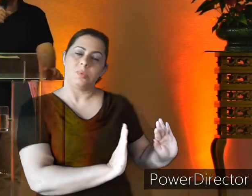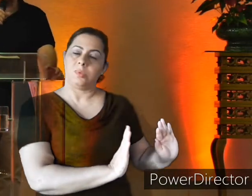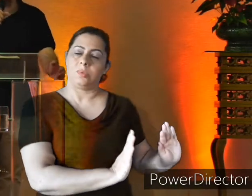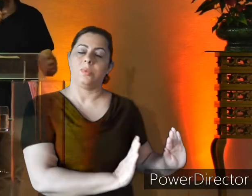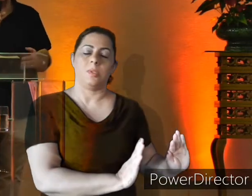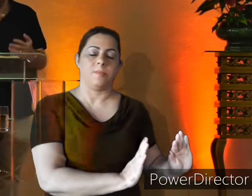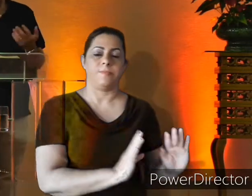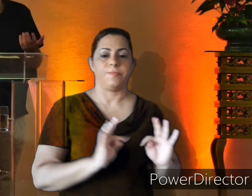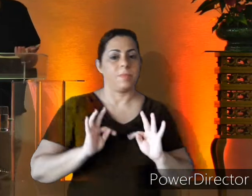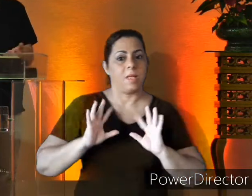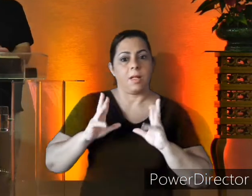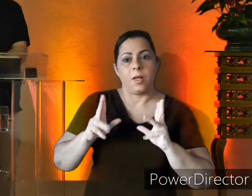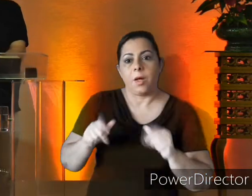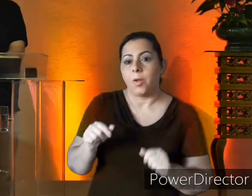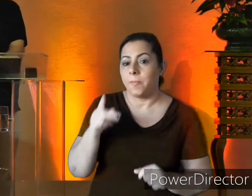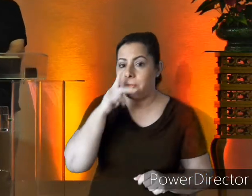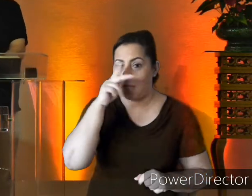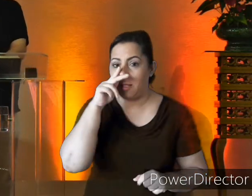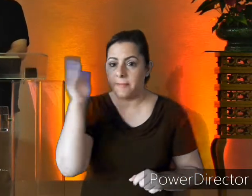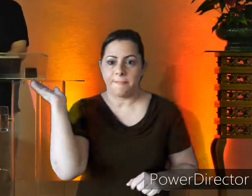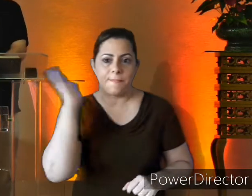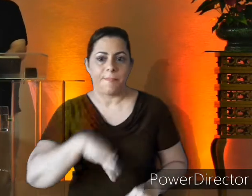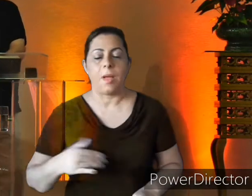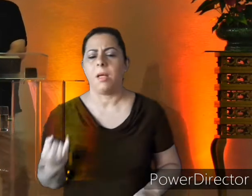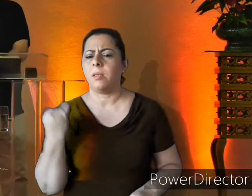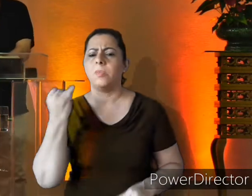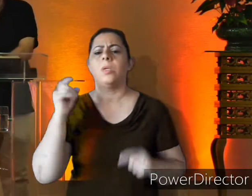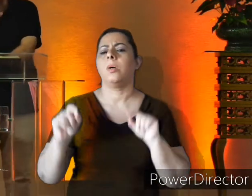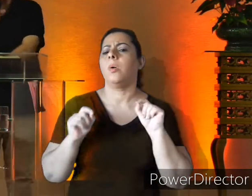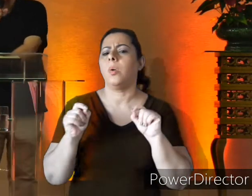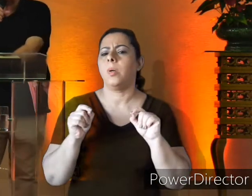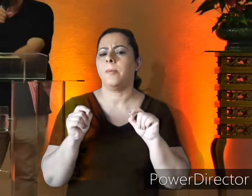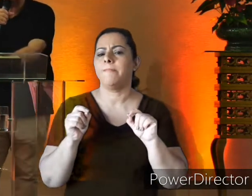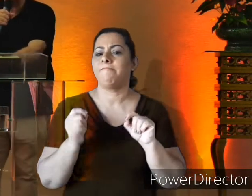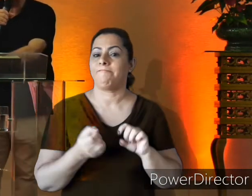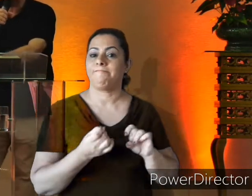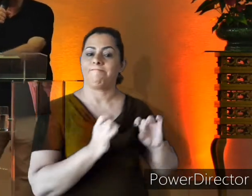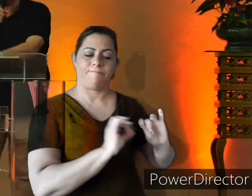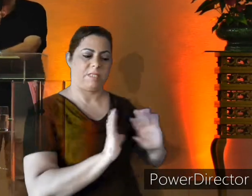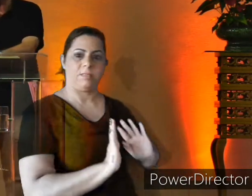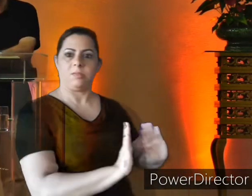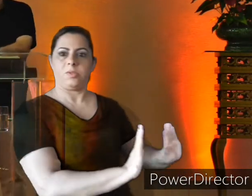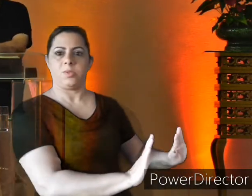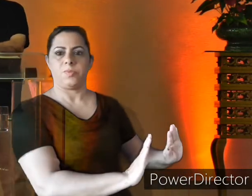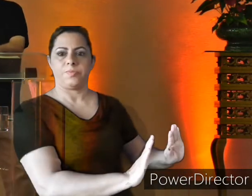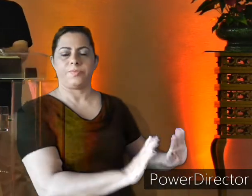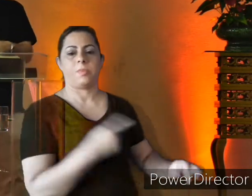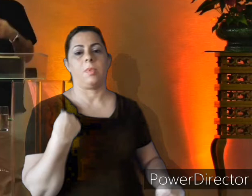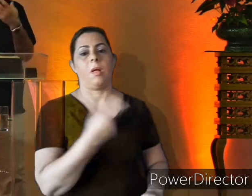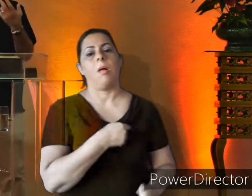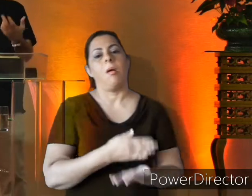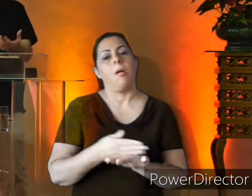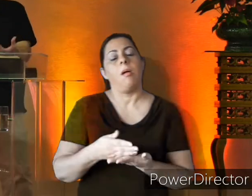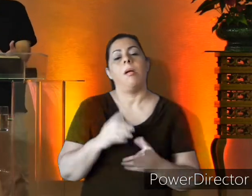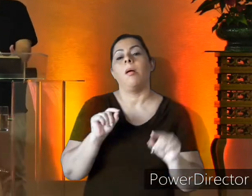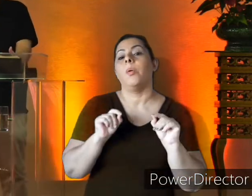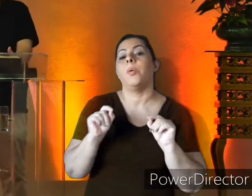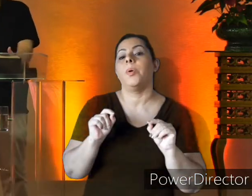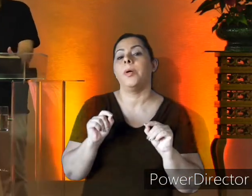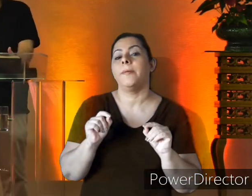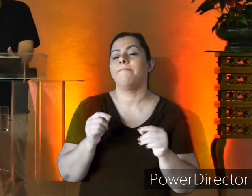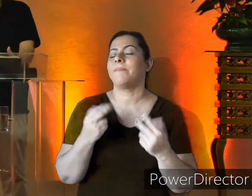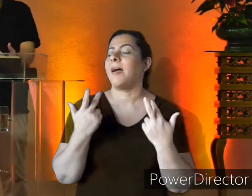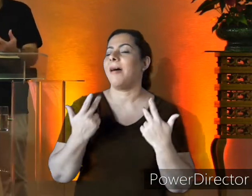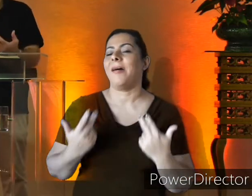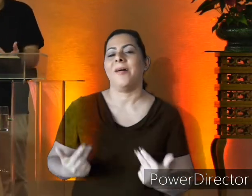nos afastarmos da aparência do mal, para que possamos, assim como Eliseu, ouvir a voz de